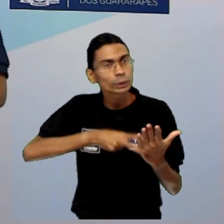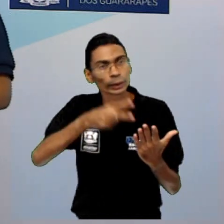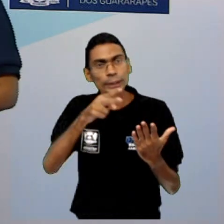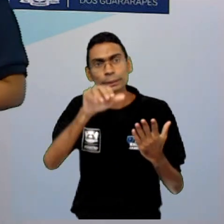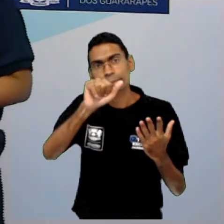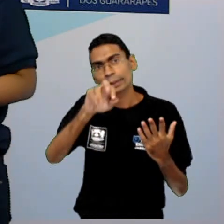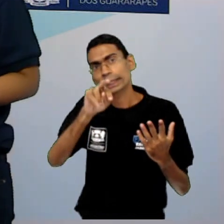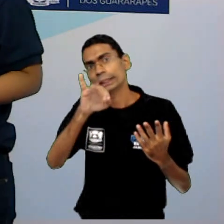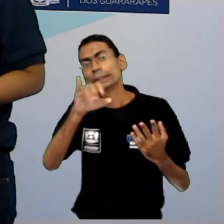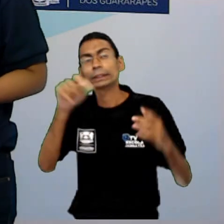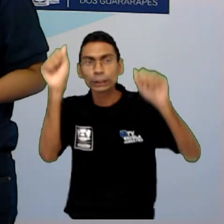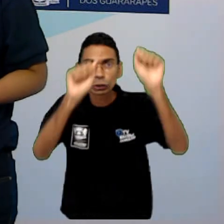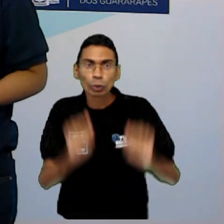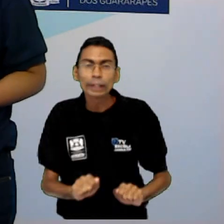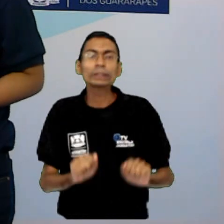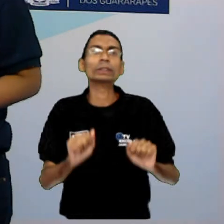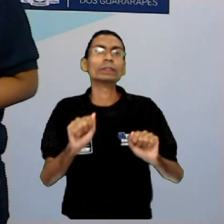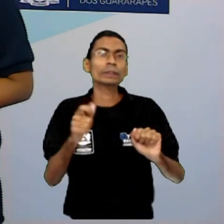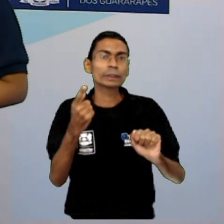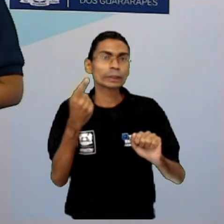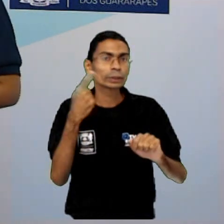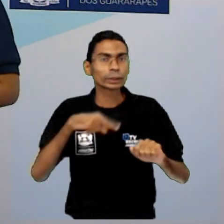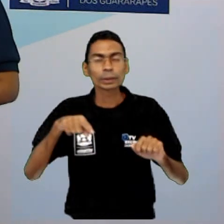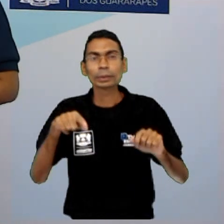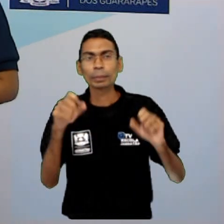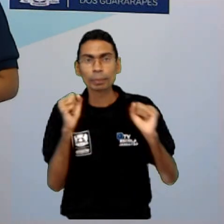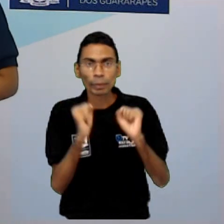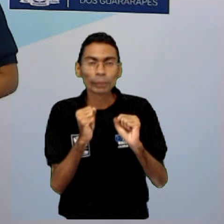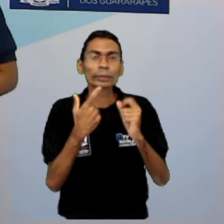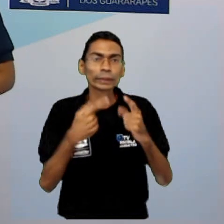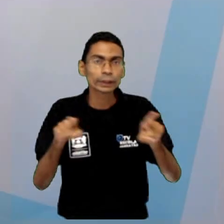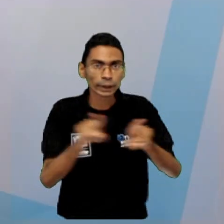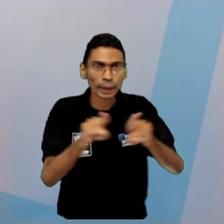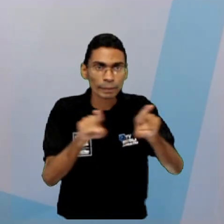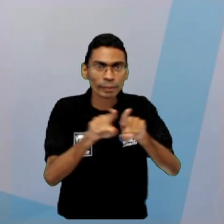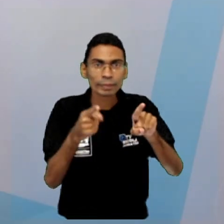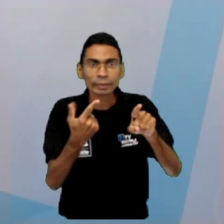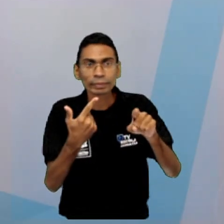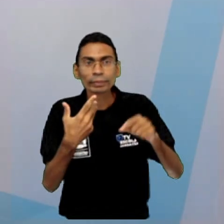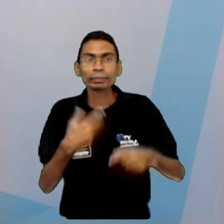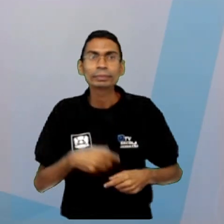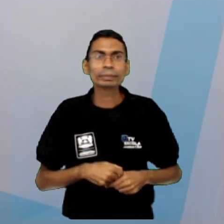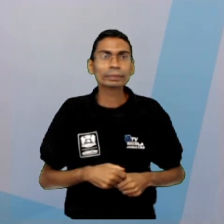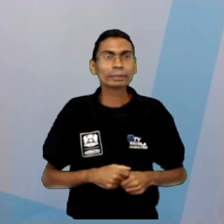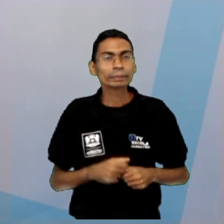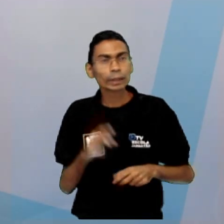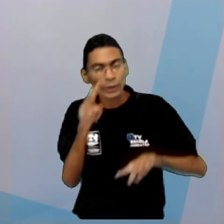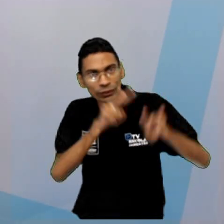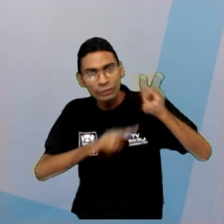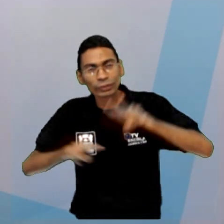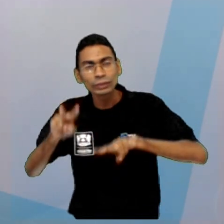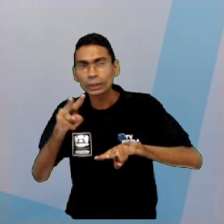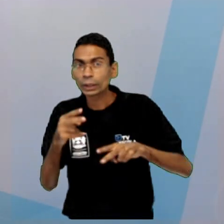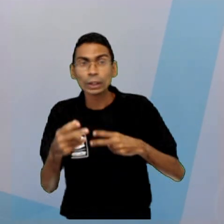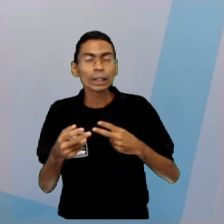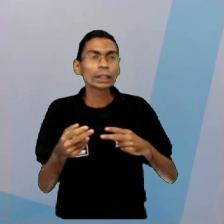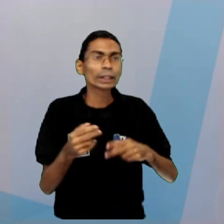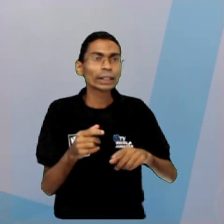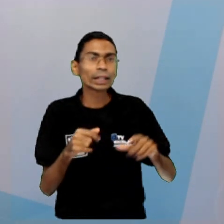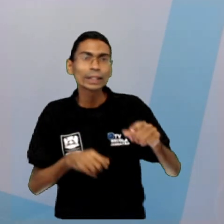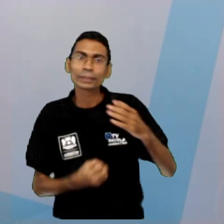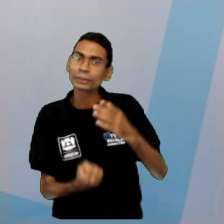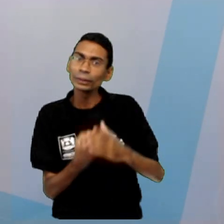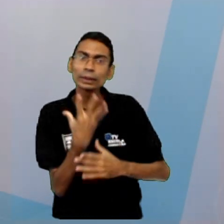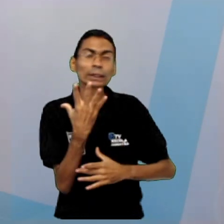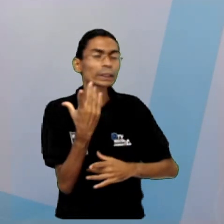Inspirando na obra, vocês podem se inspirar na obra dos corais, vocês podem se inspirar na obra O Periquito e a Sereia, ou vocês podem criar a obra de